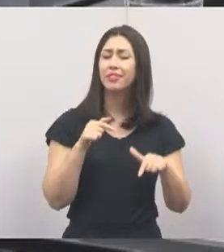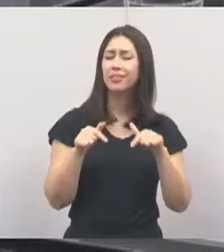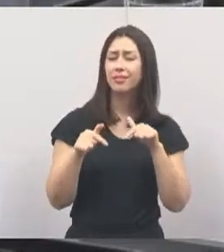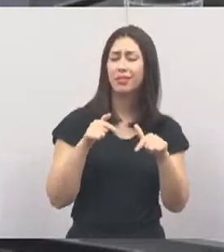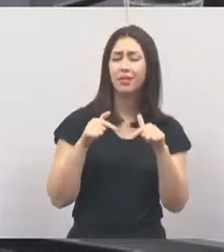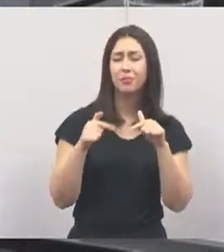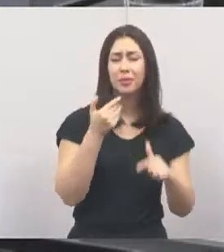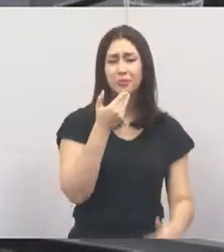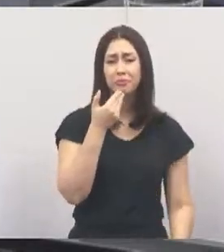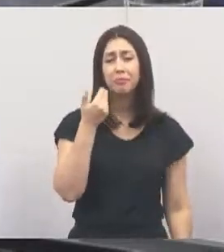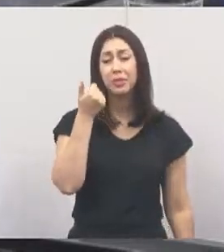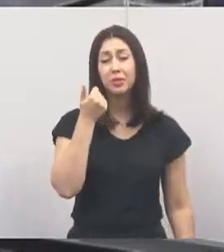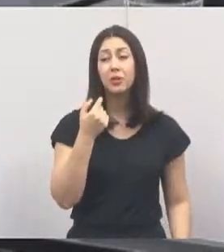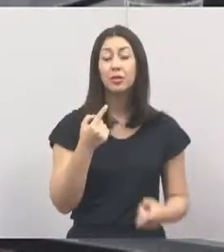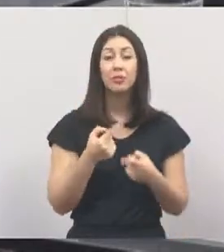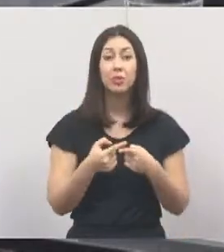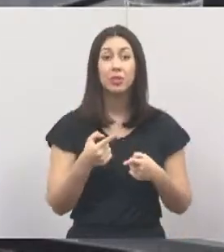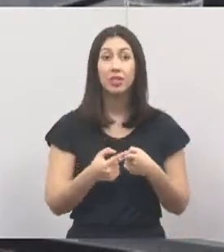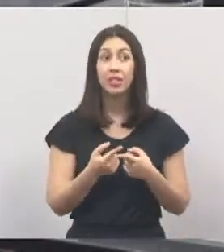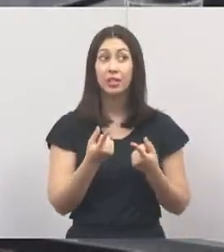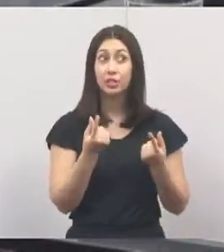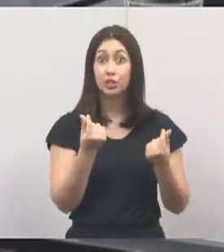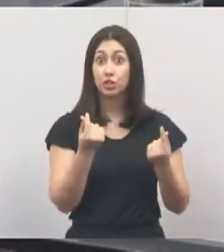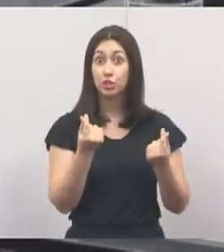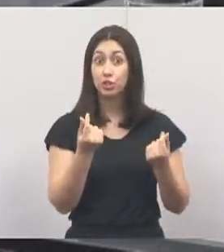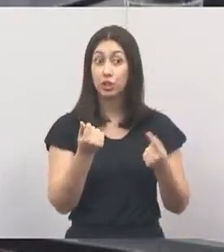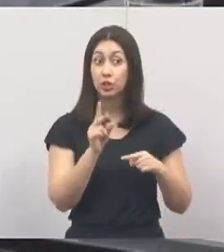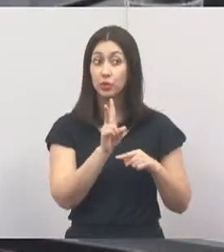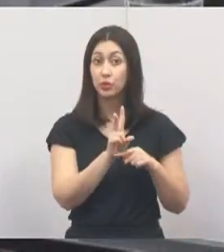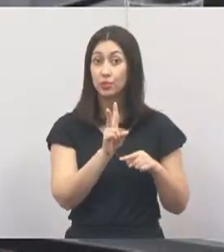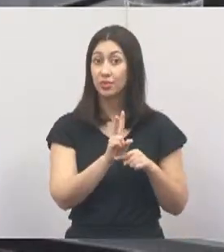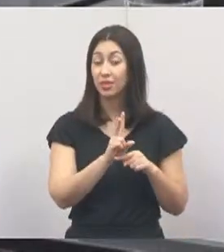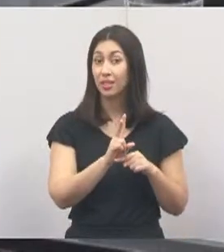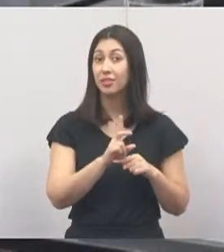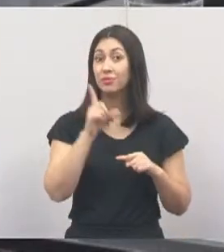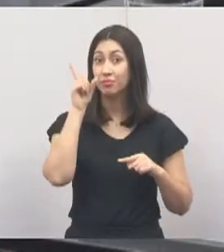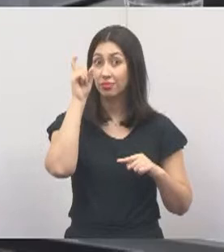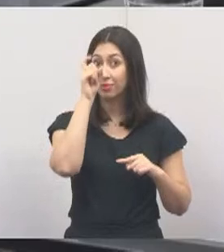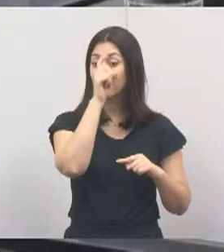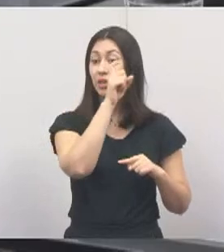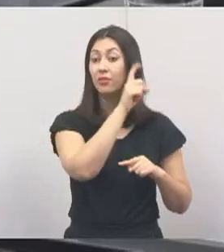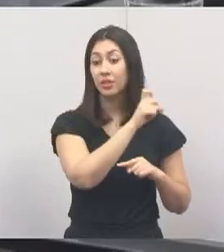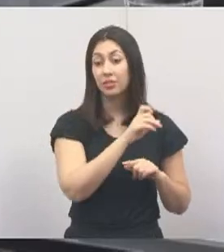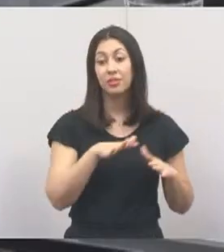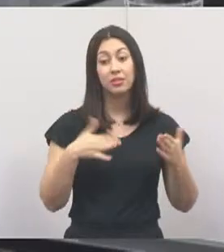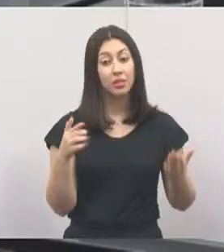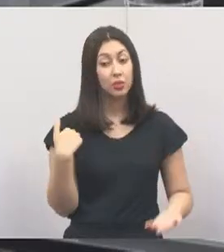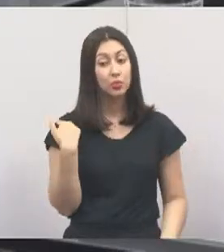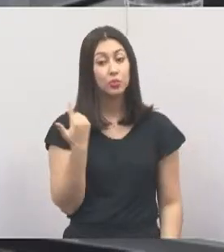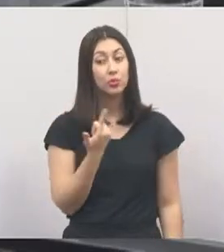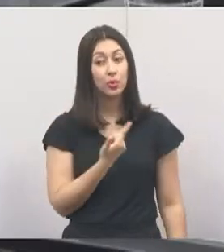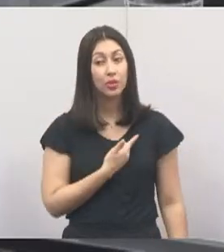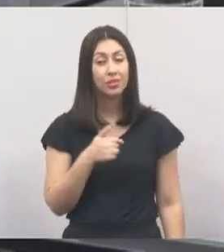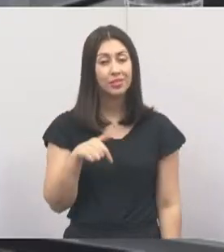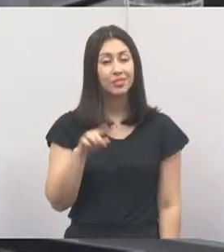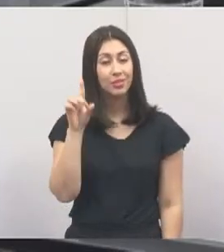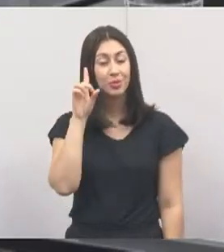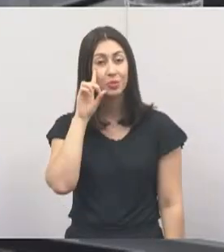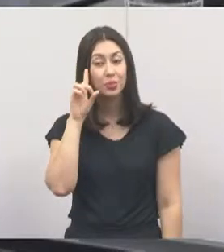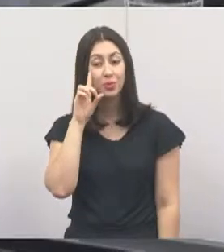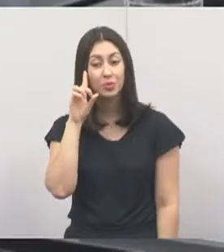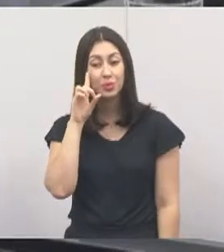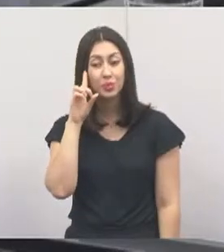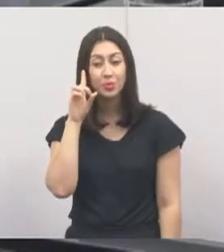trabalho, porque lidar com dinheiro público não é fácil. Então, nós aqui fazemos isso todos os